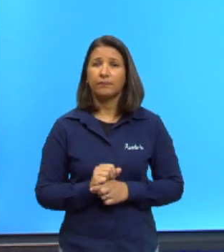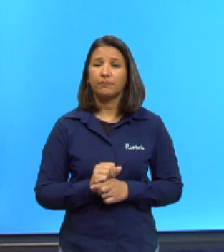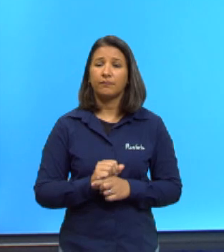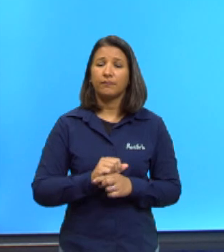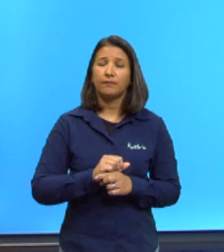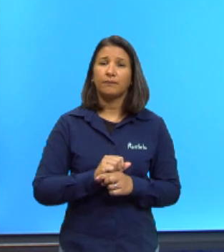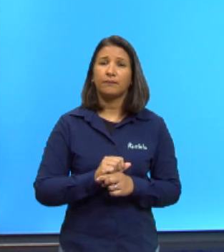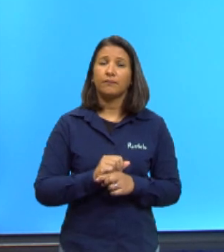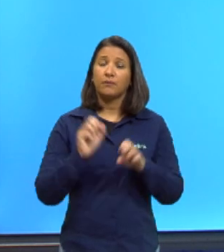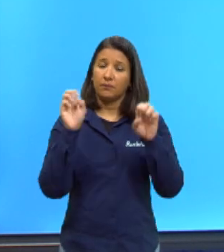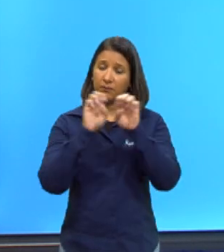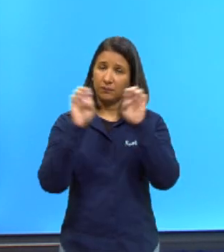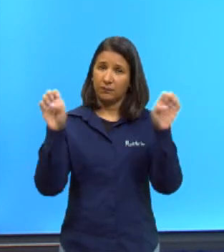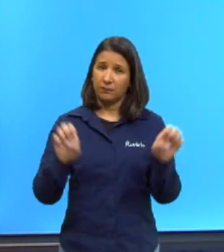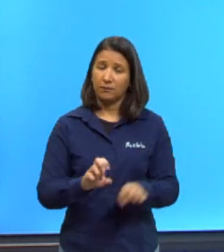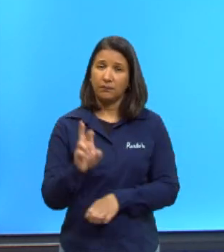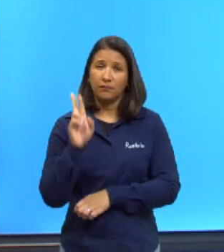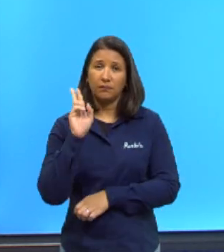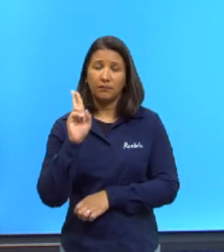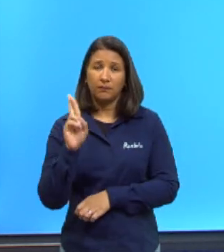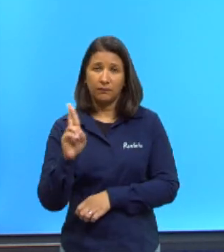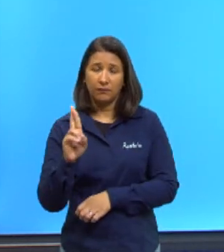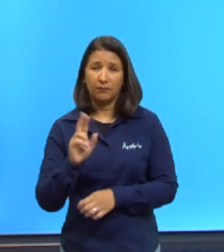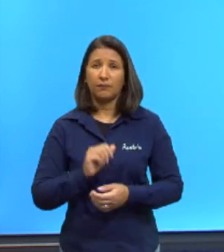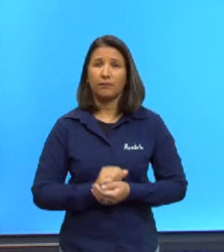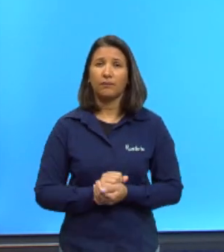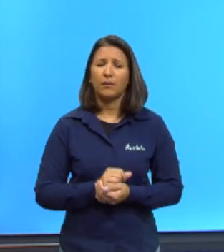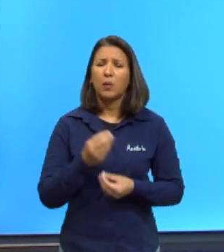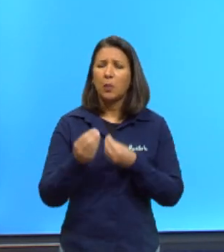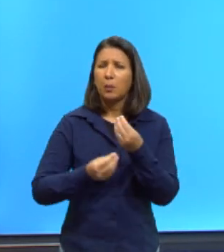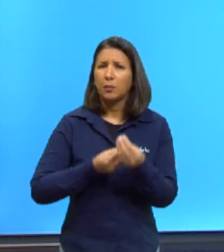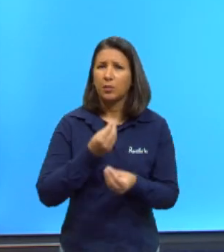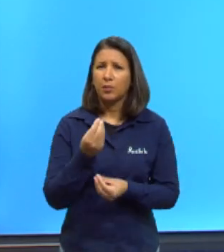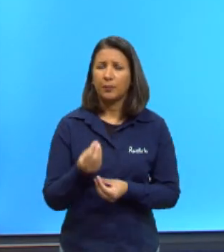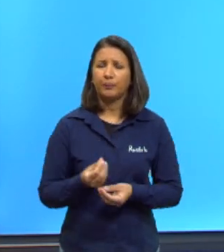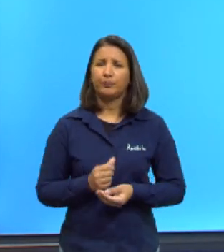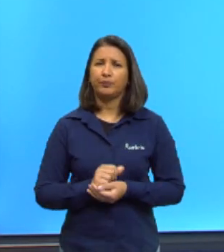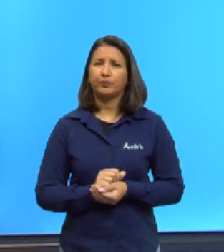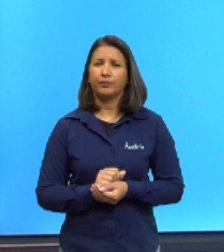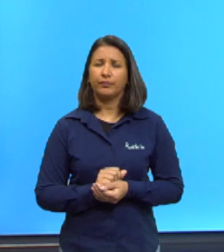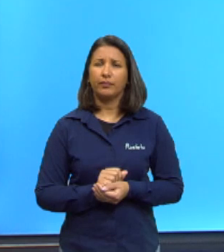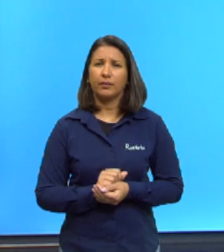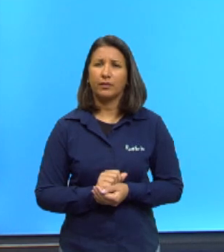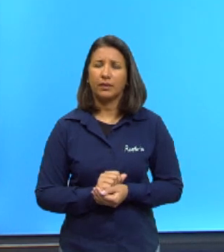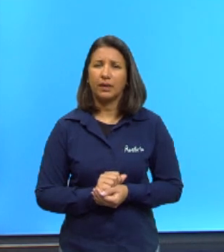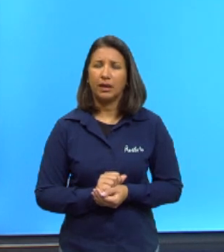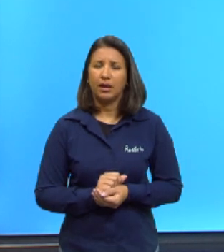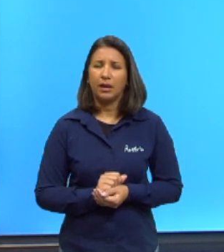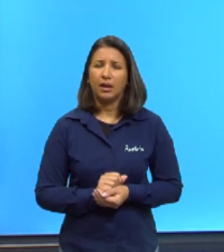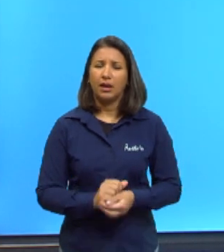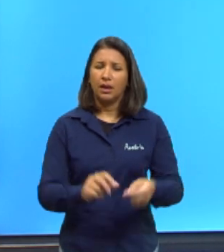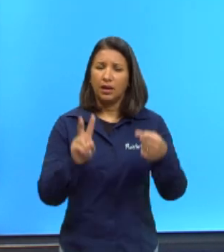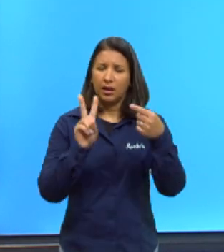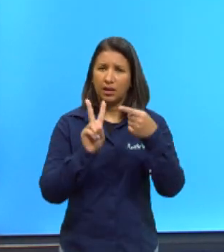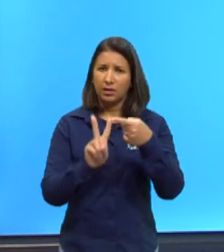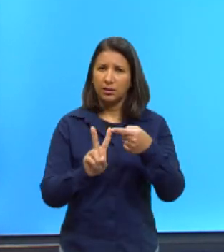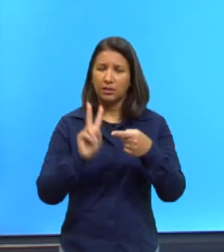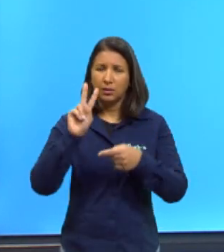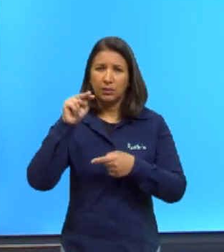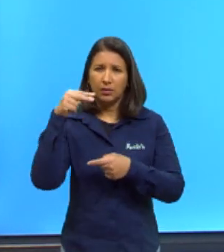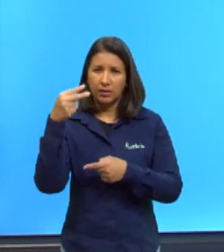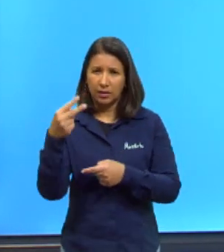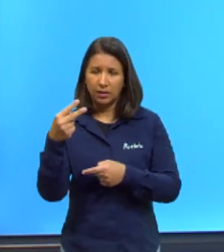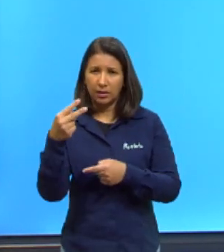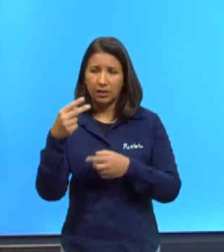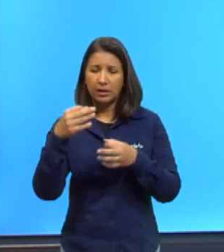equação racional. De que maneira? Então, nós estamos aqui falando de uma raiz quadrada,